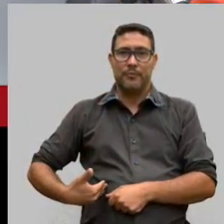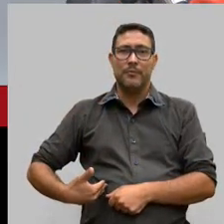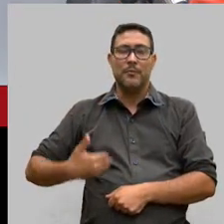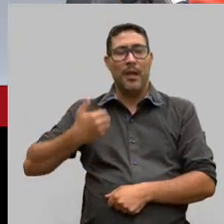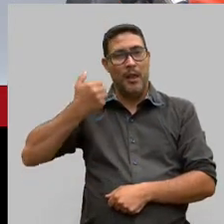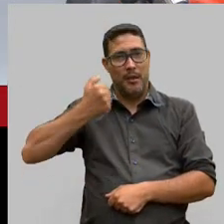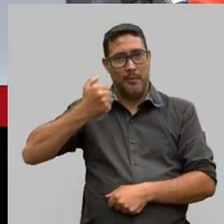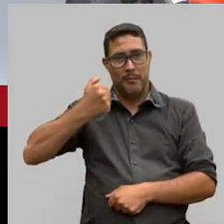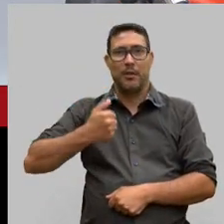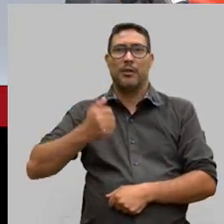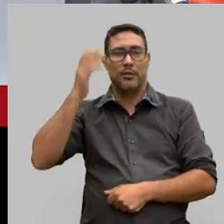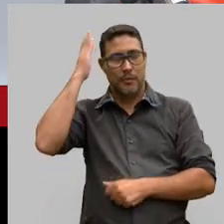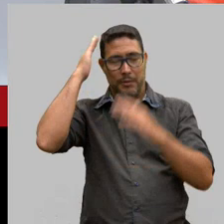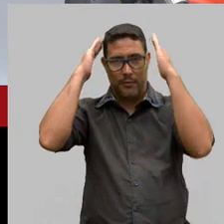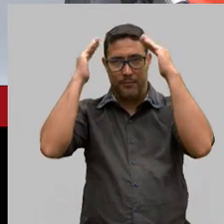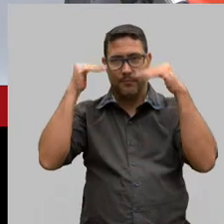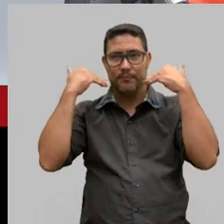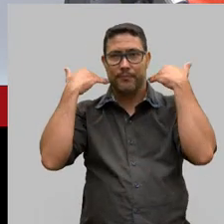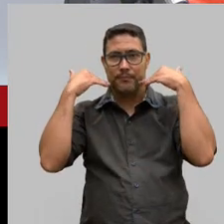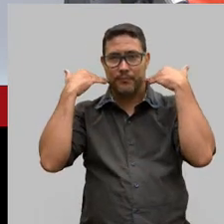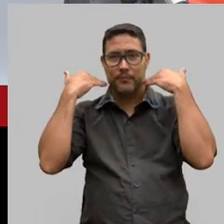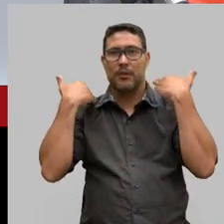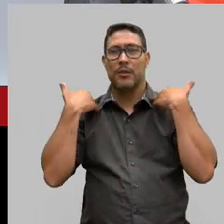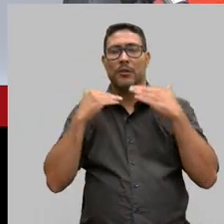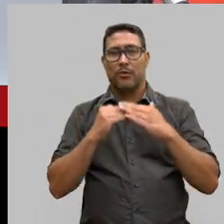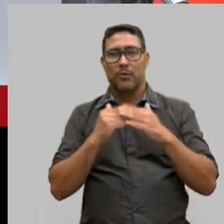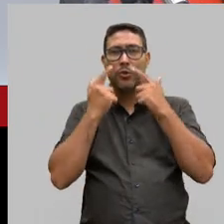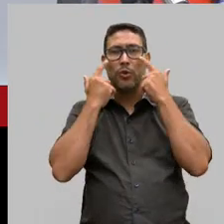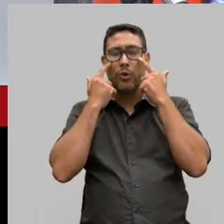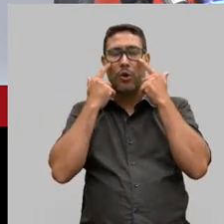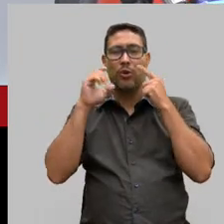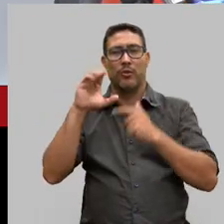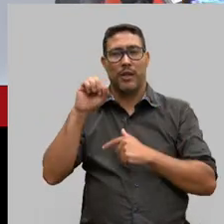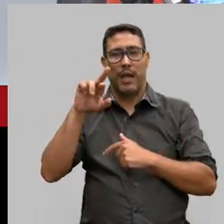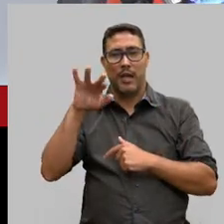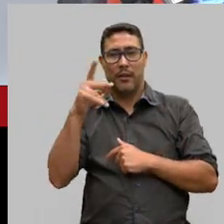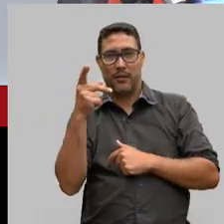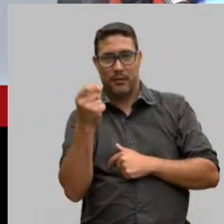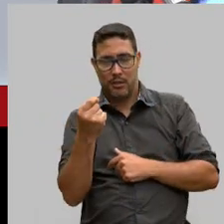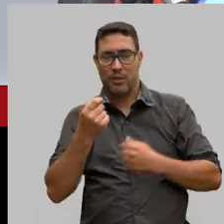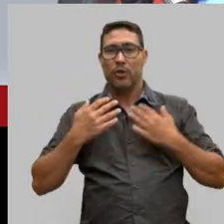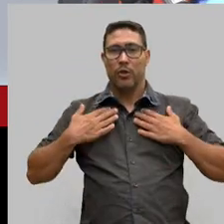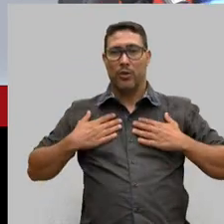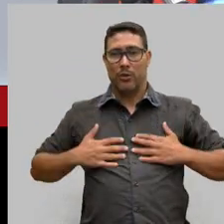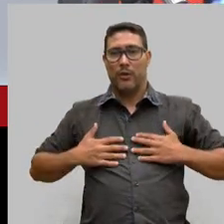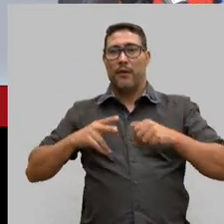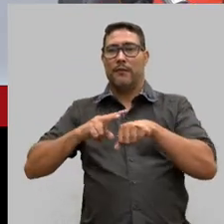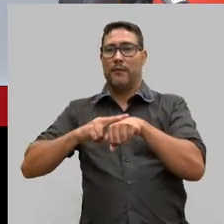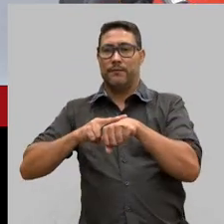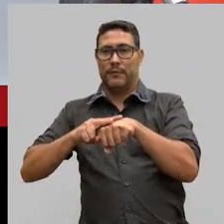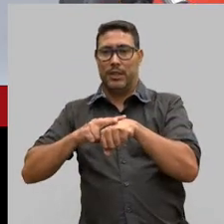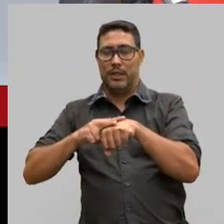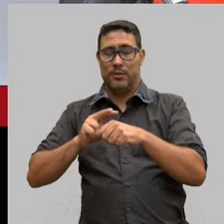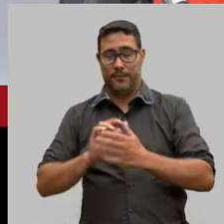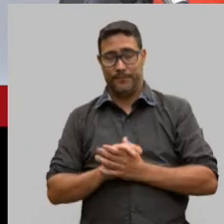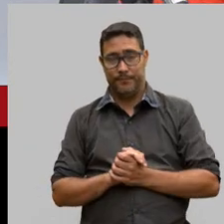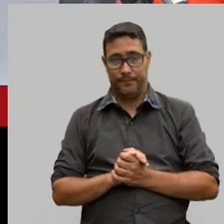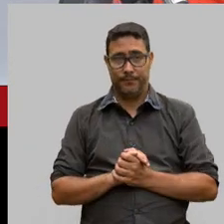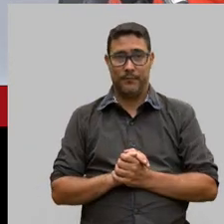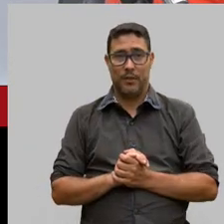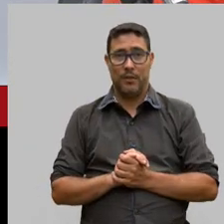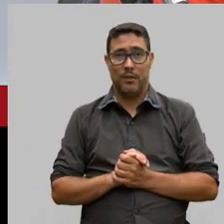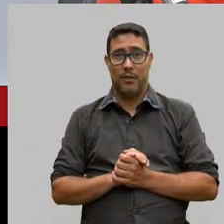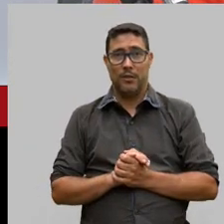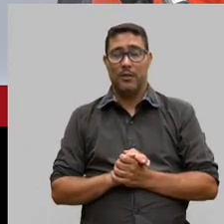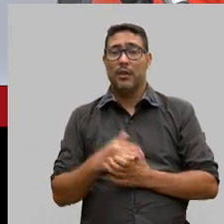olhos castanhos eh Estou vestindo uma blusa verde eh eu já vim aqui né uma